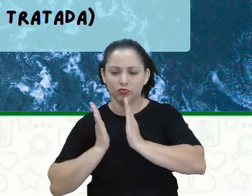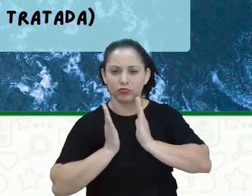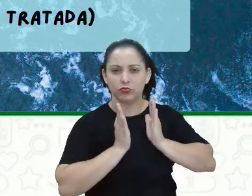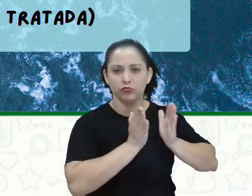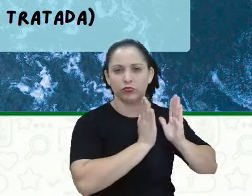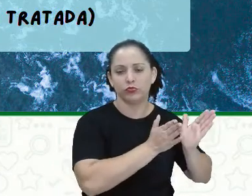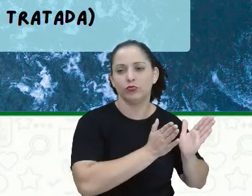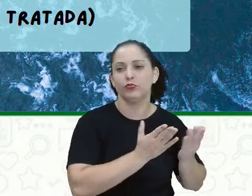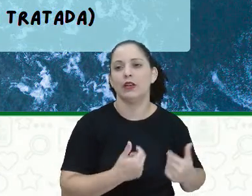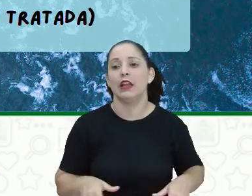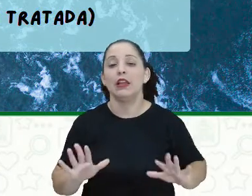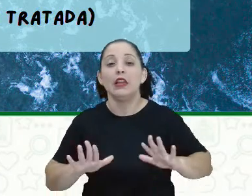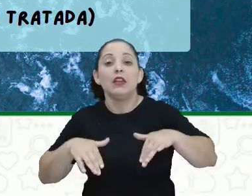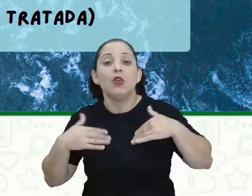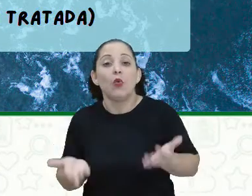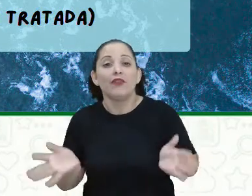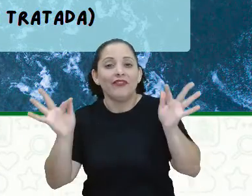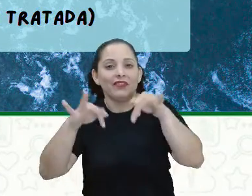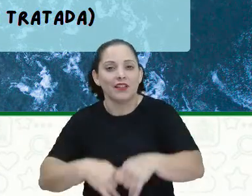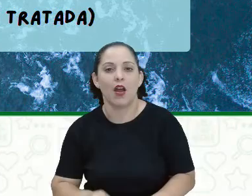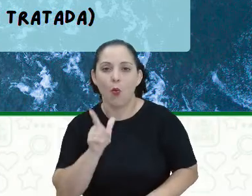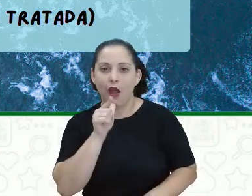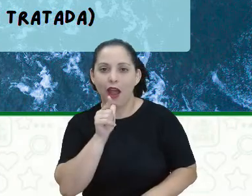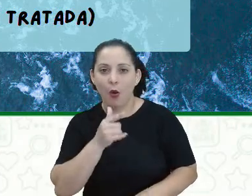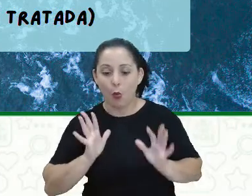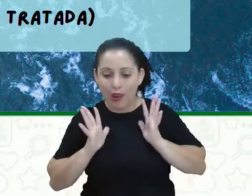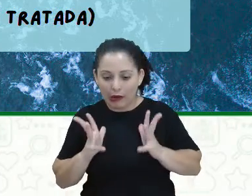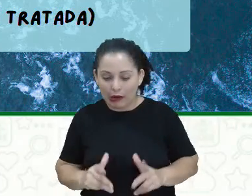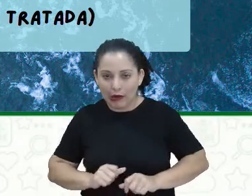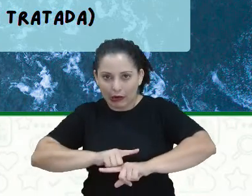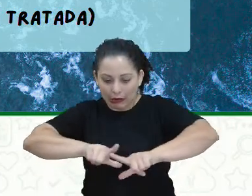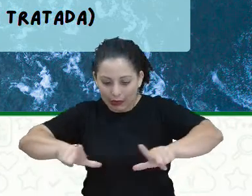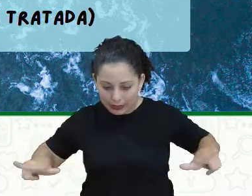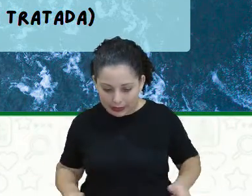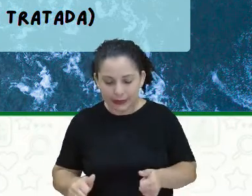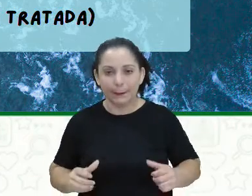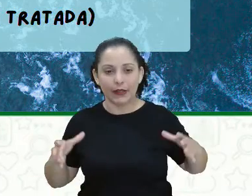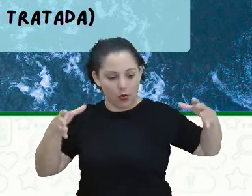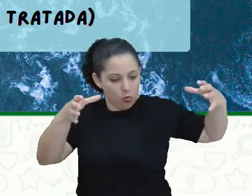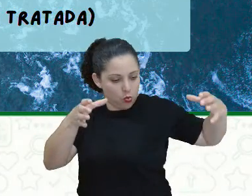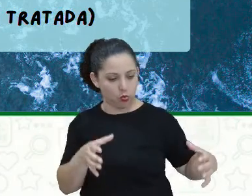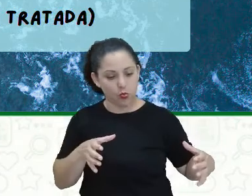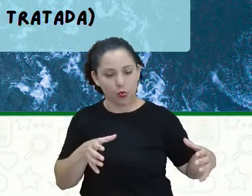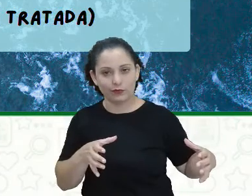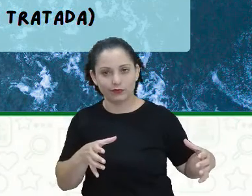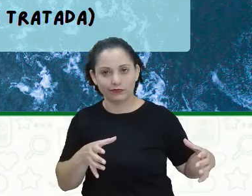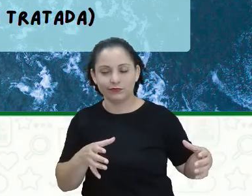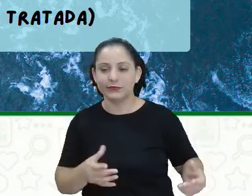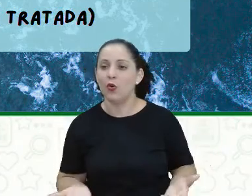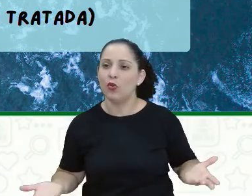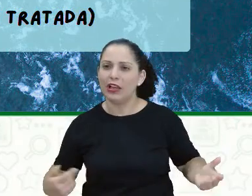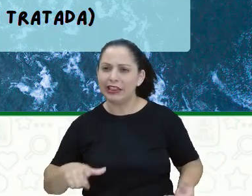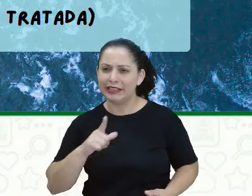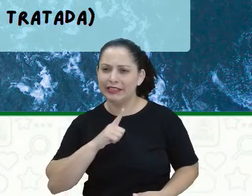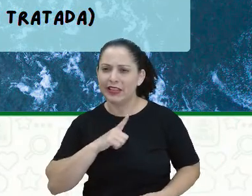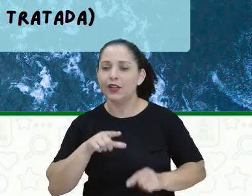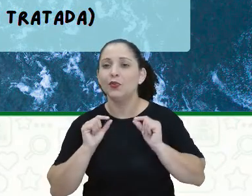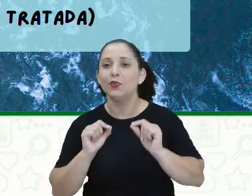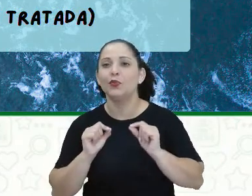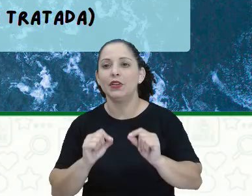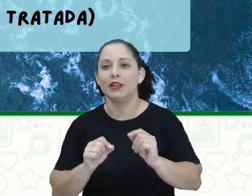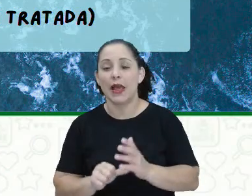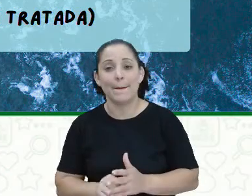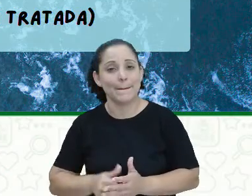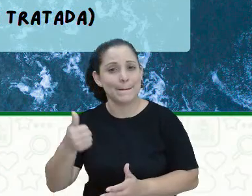última parte, quando a água já está tratada, tá certo? Então, vocês estão vendo aí, gente, que temos na